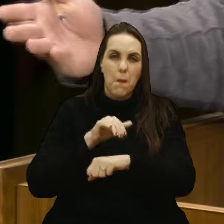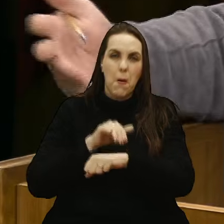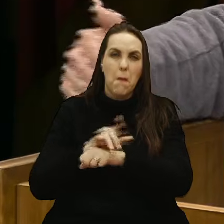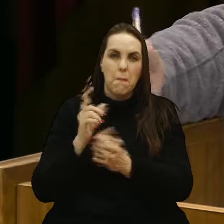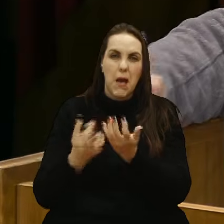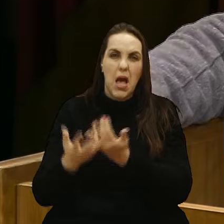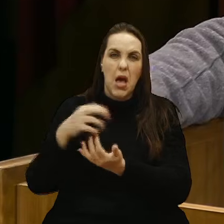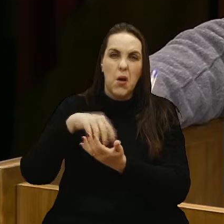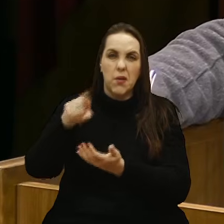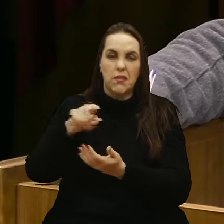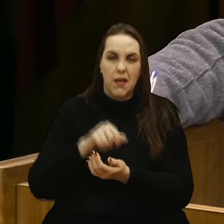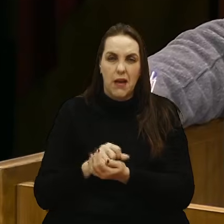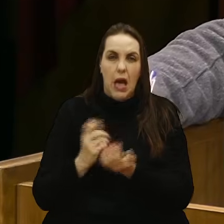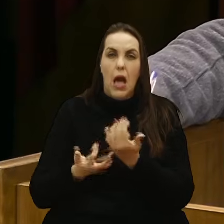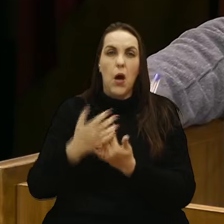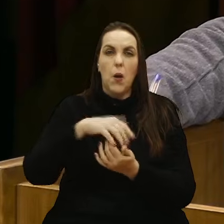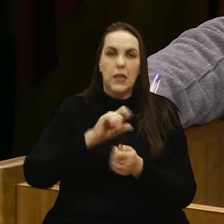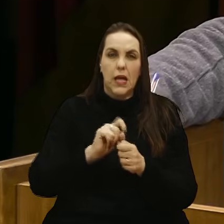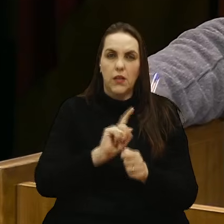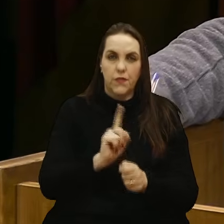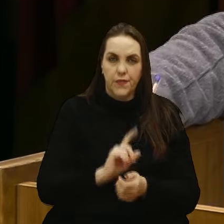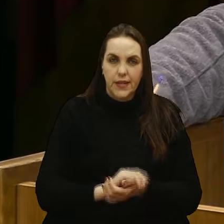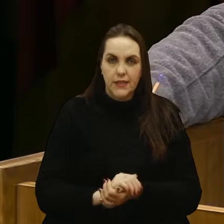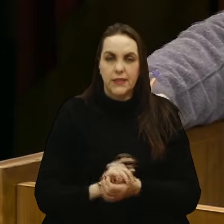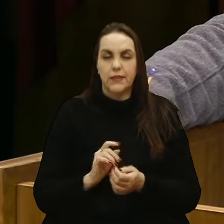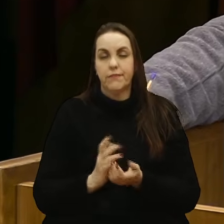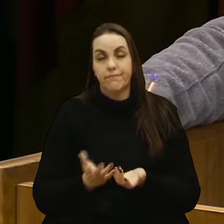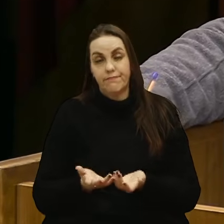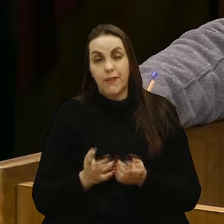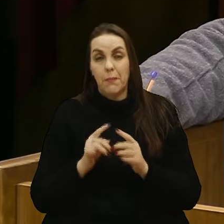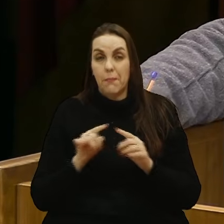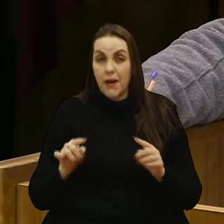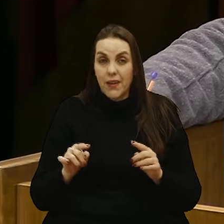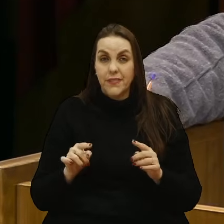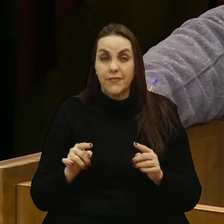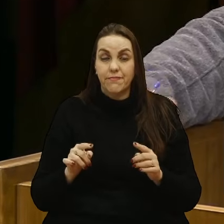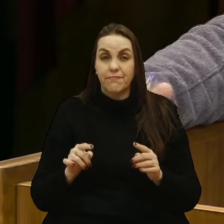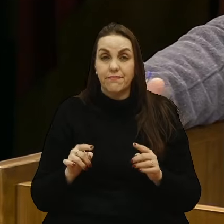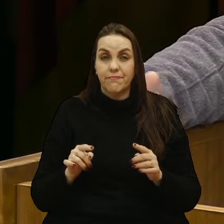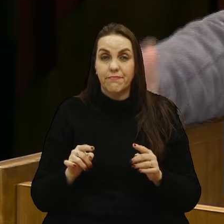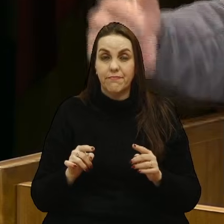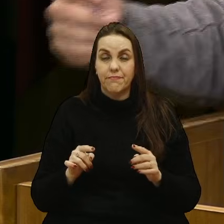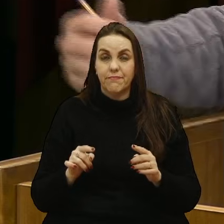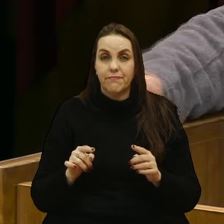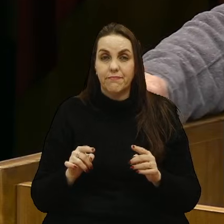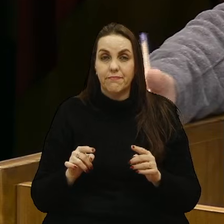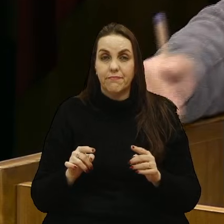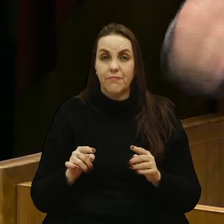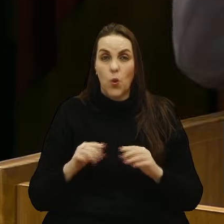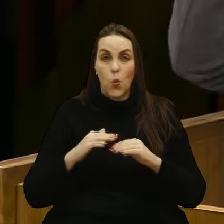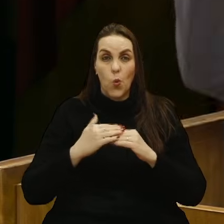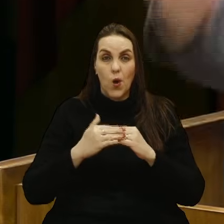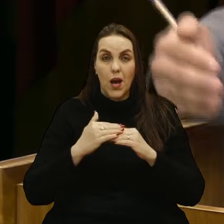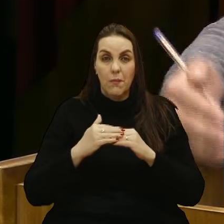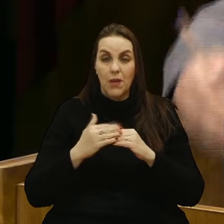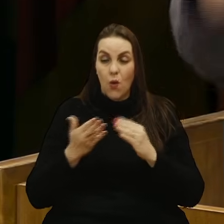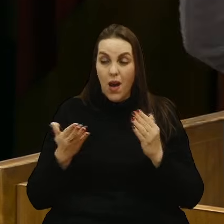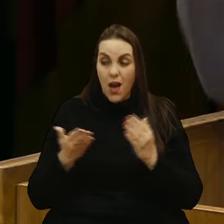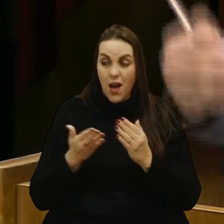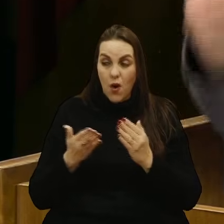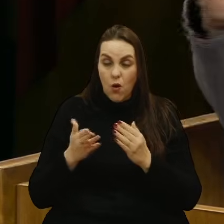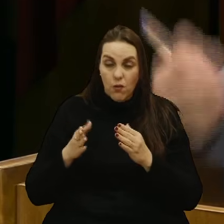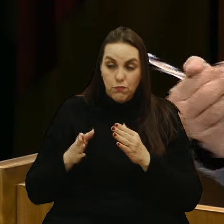vai e diz, a Codeca não recolhe. No entanto, acabou de passar o caminhão, acabou de passar o